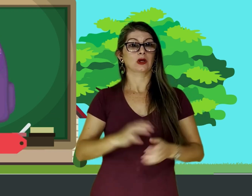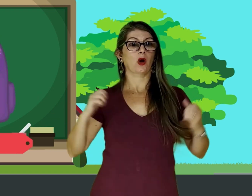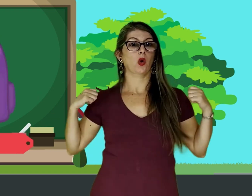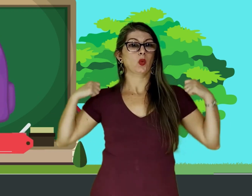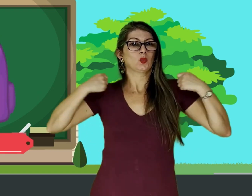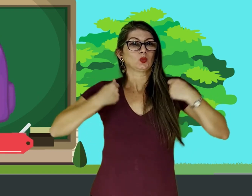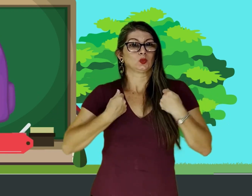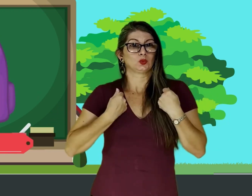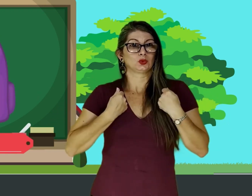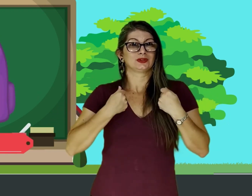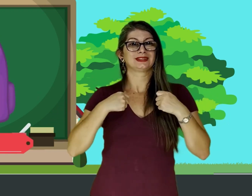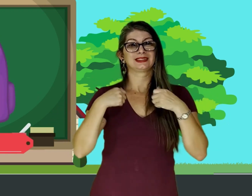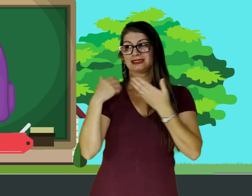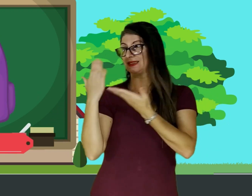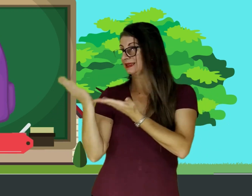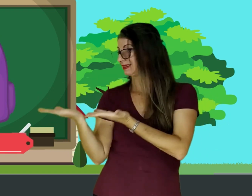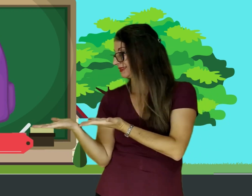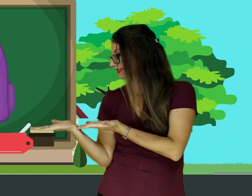Mochila,